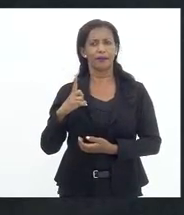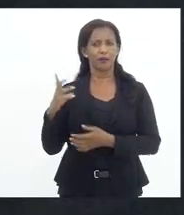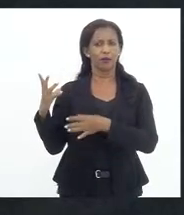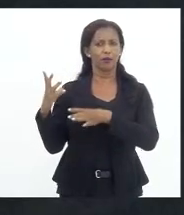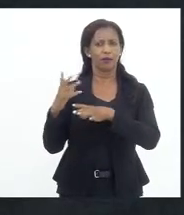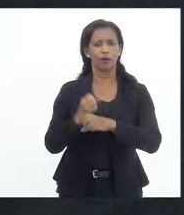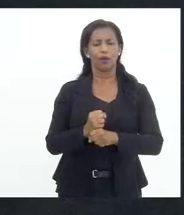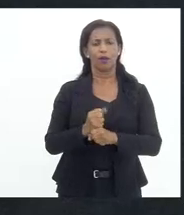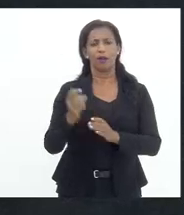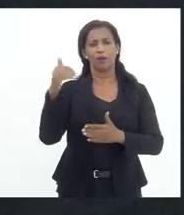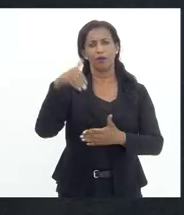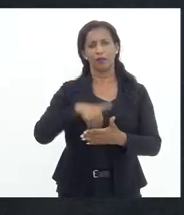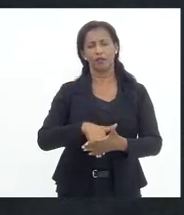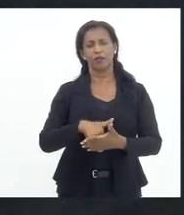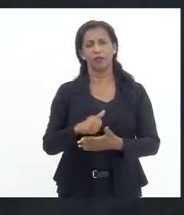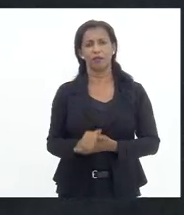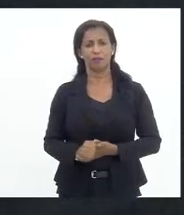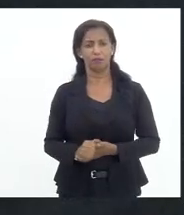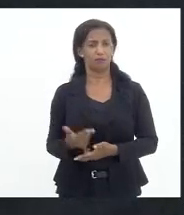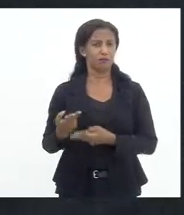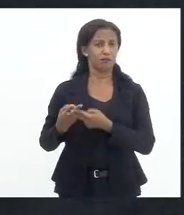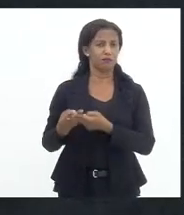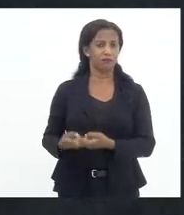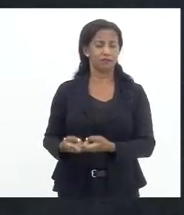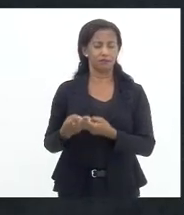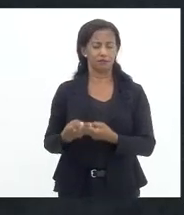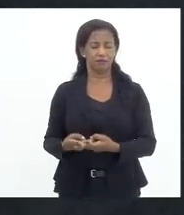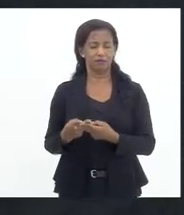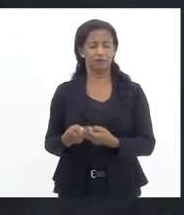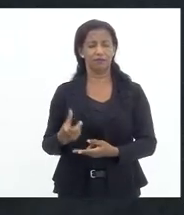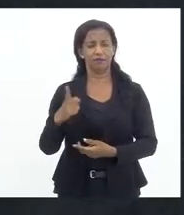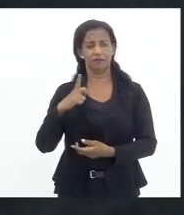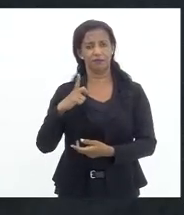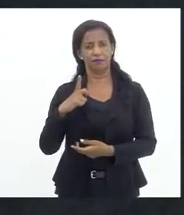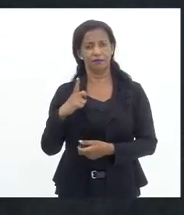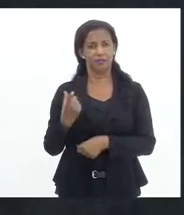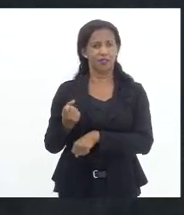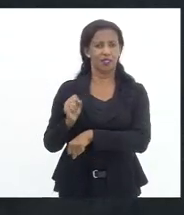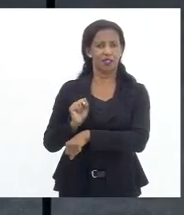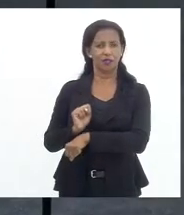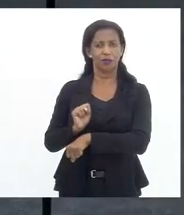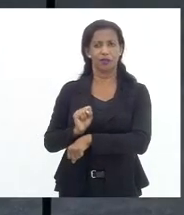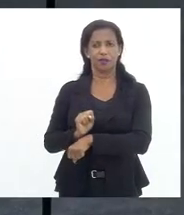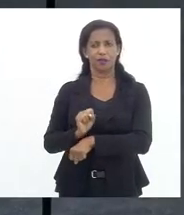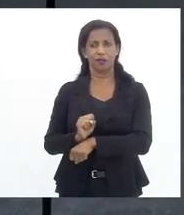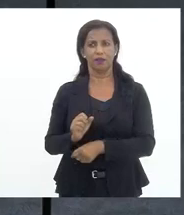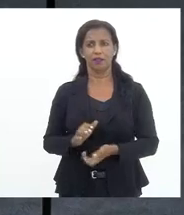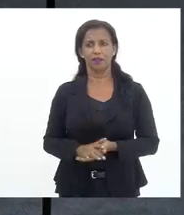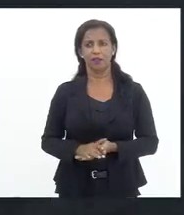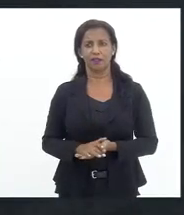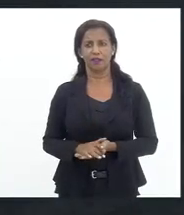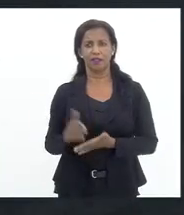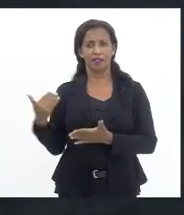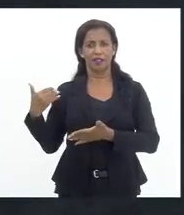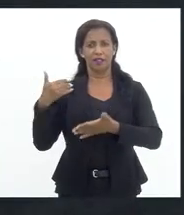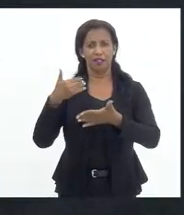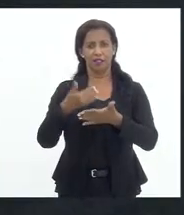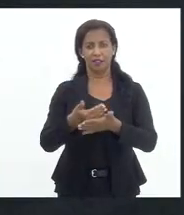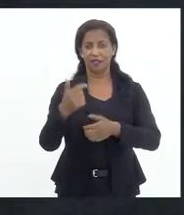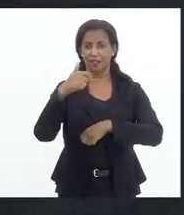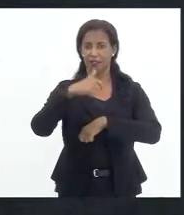votação. E teve paciência em aguardar a chegada da